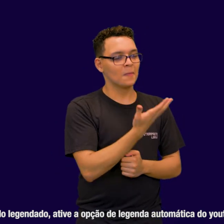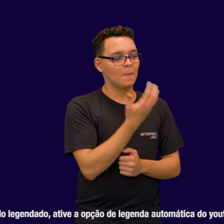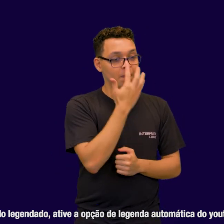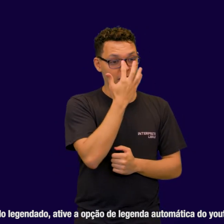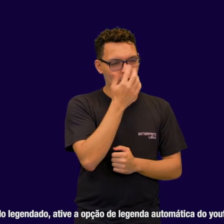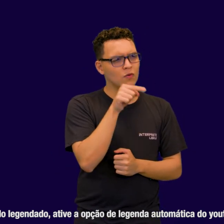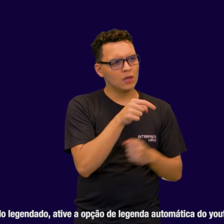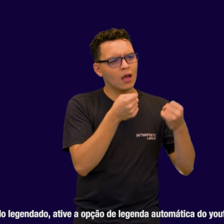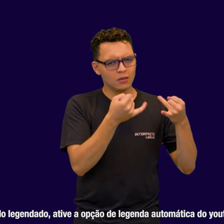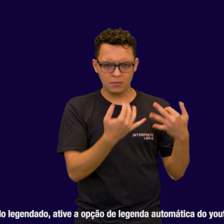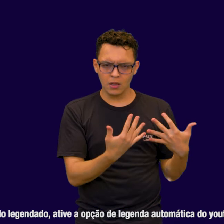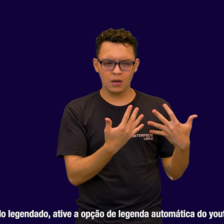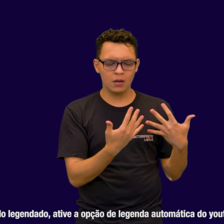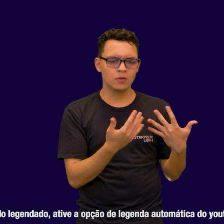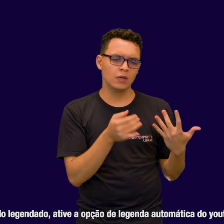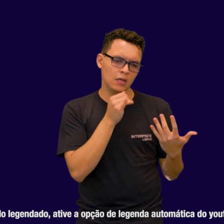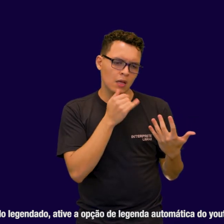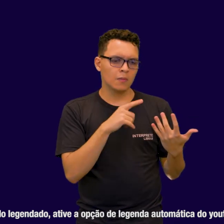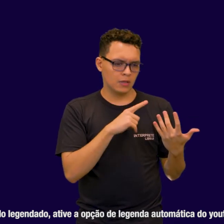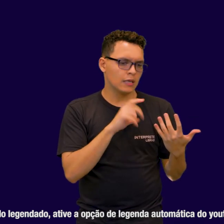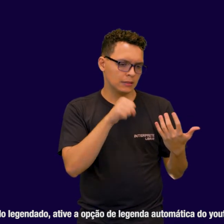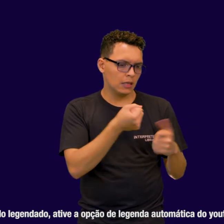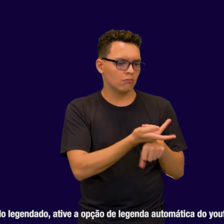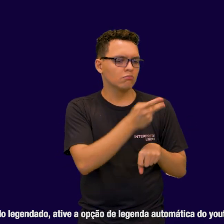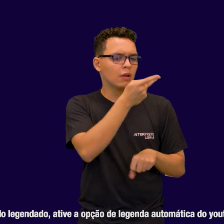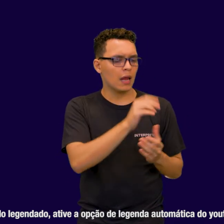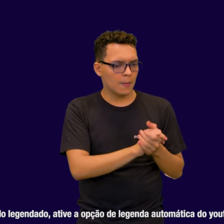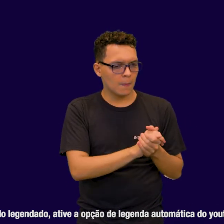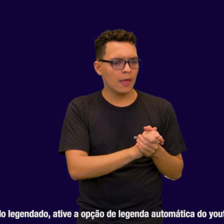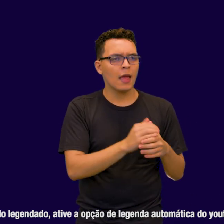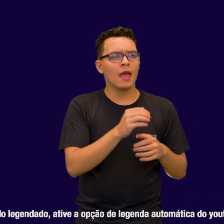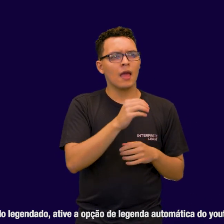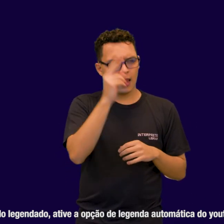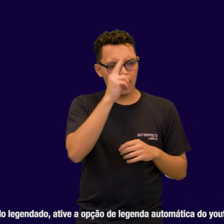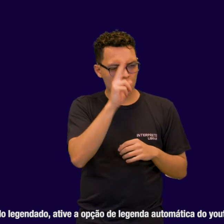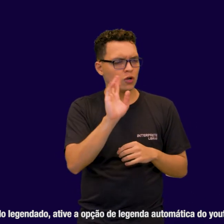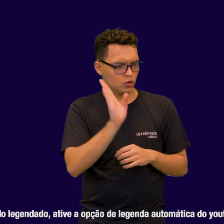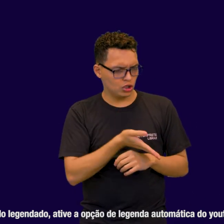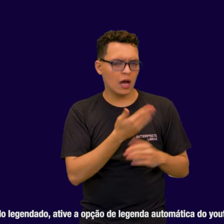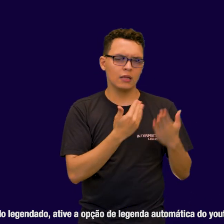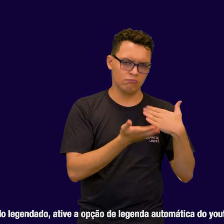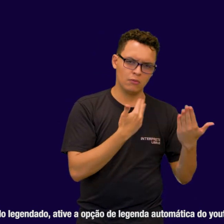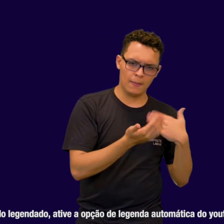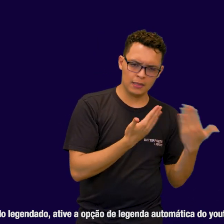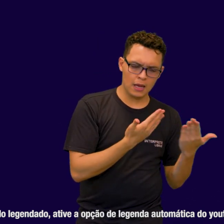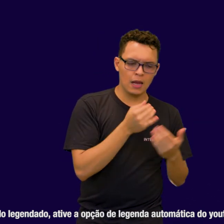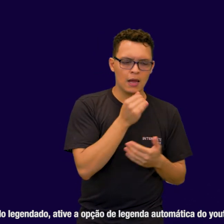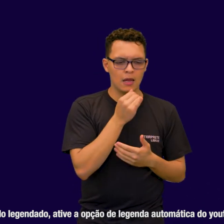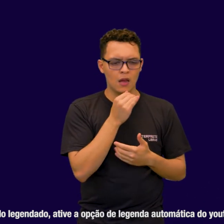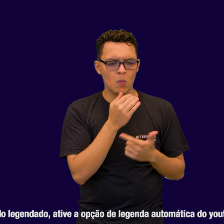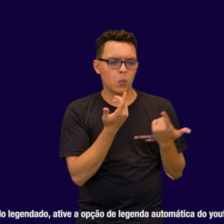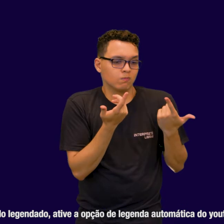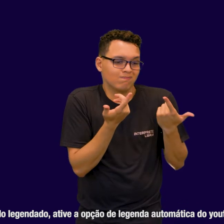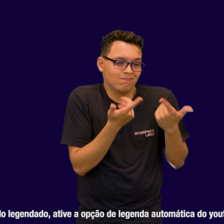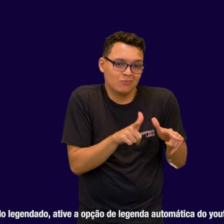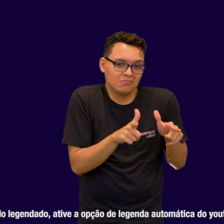Você falando sobre essa cervejaria, sobre esse reconhecimento, e lembrando um pouco também aqui do que nós já conversamos nesse bate-papo, não existe